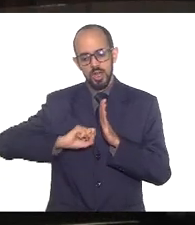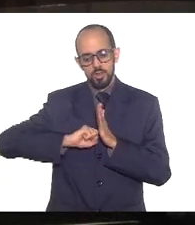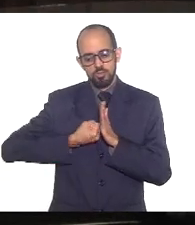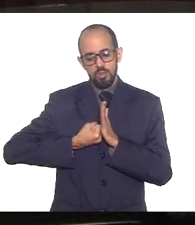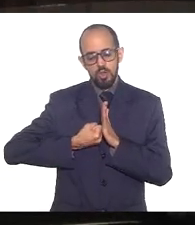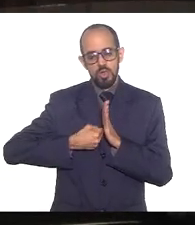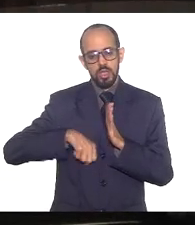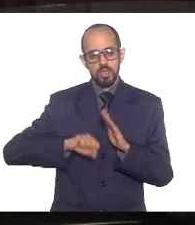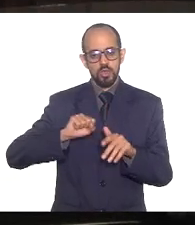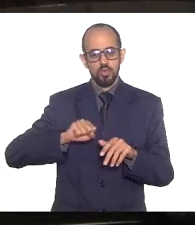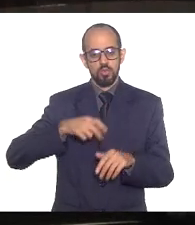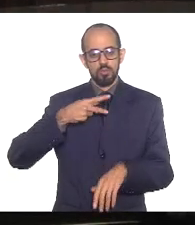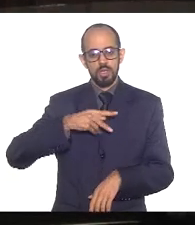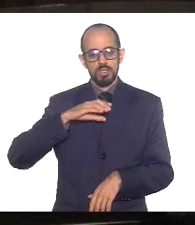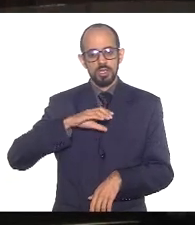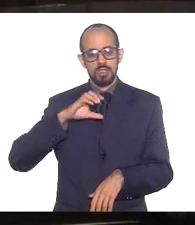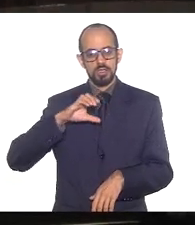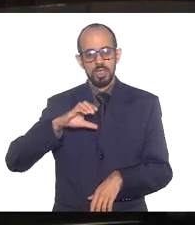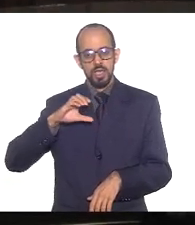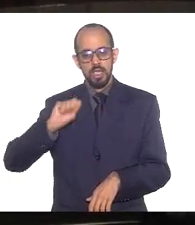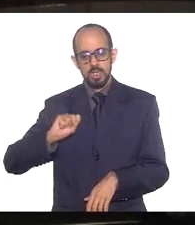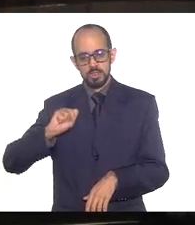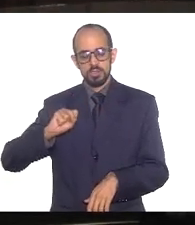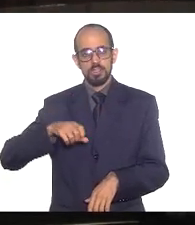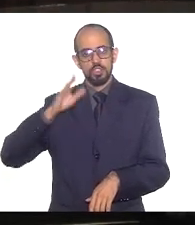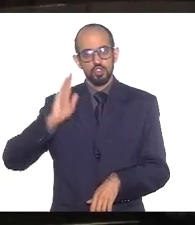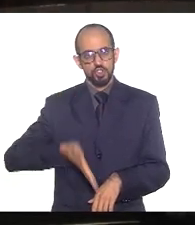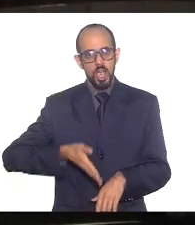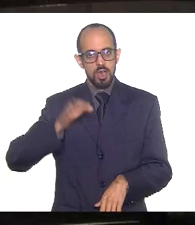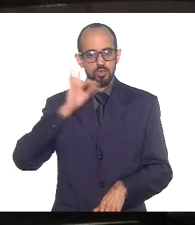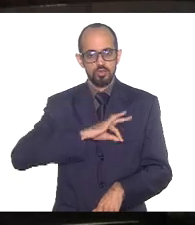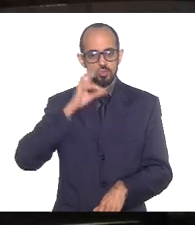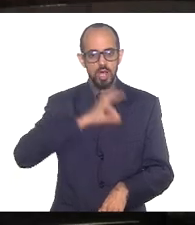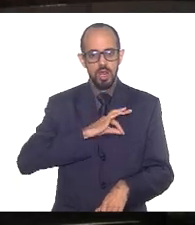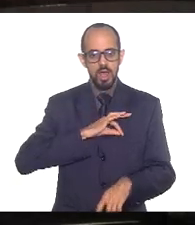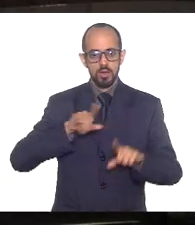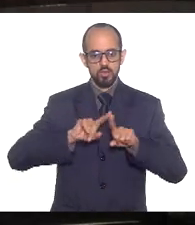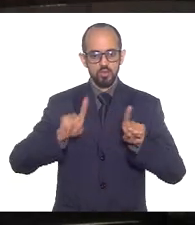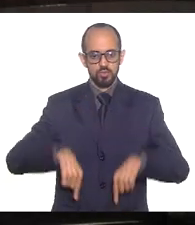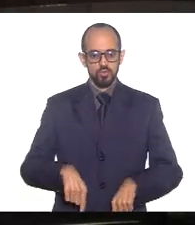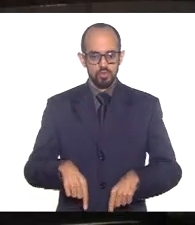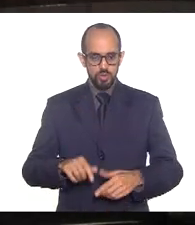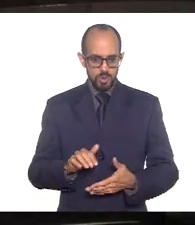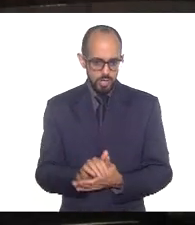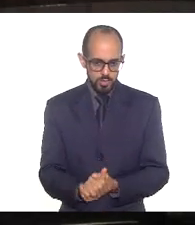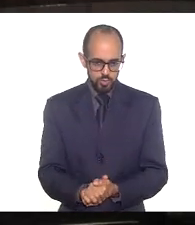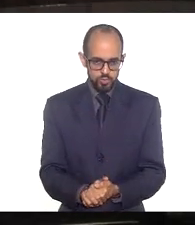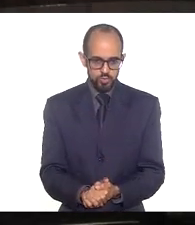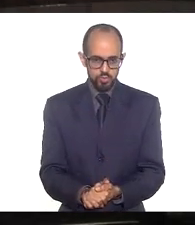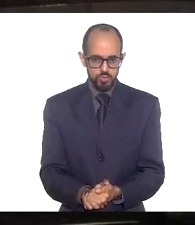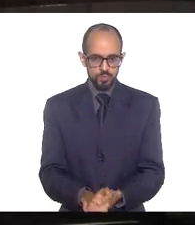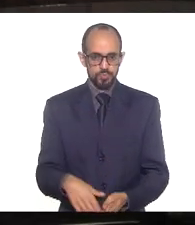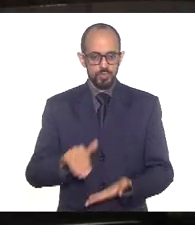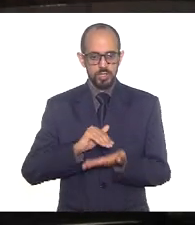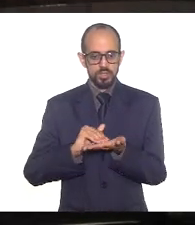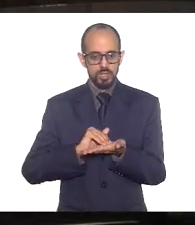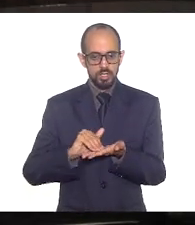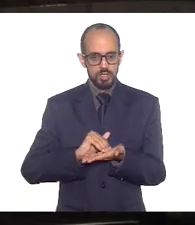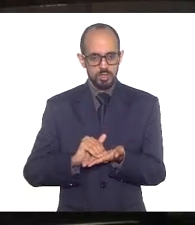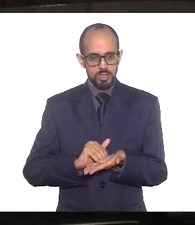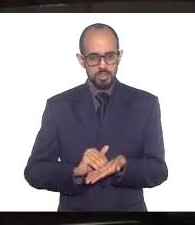que CPF da Saúde fé no cenário das trabalhadoras e dos trabalhadores da secretaria